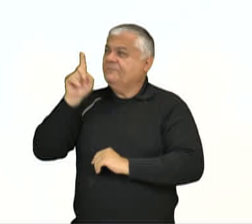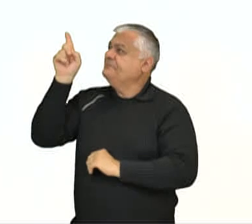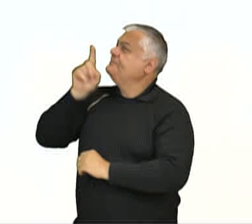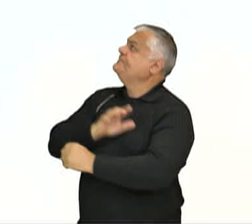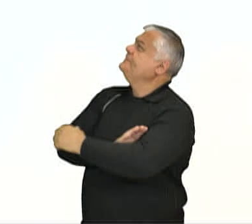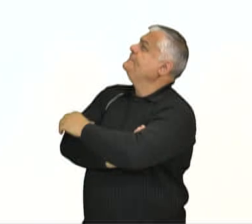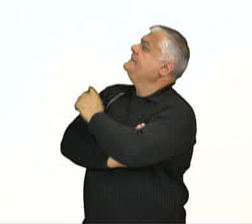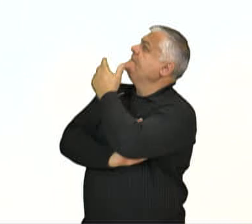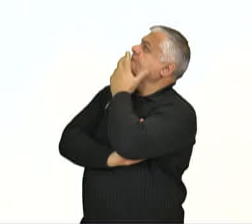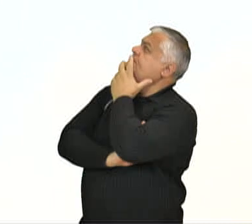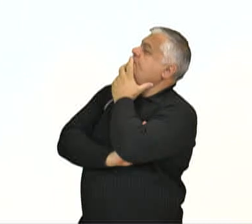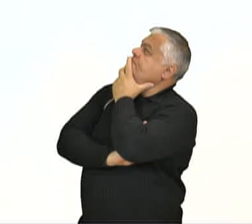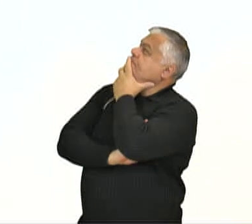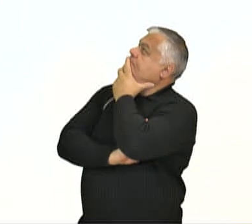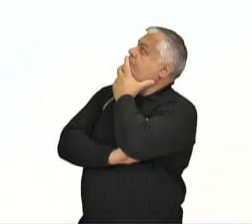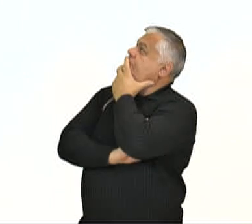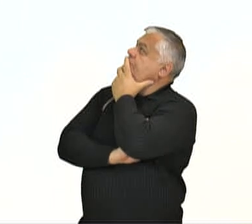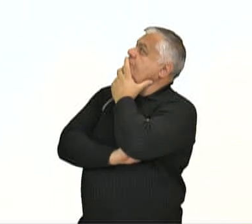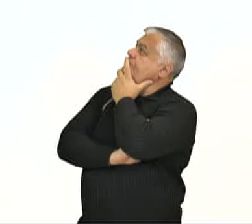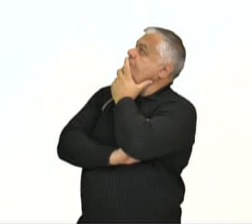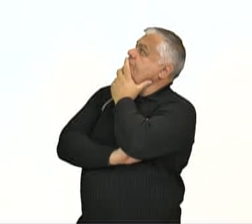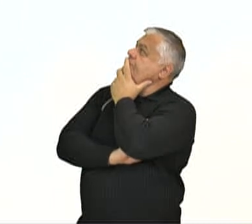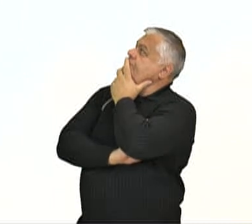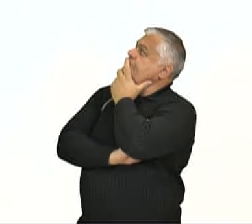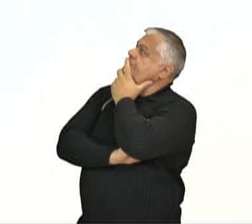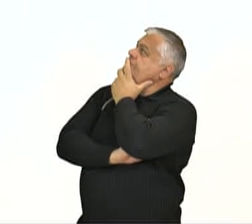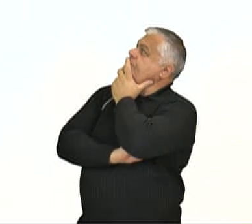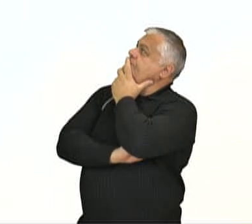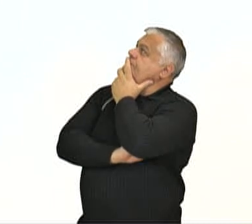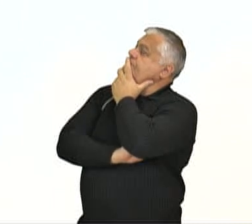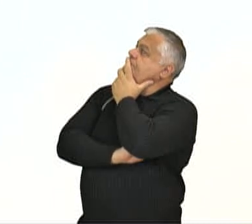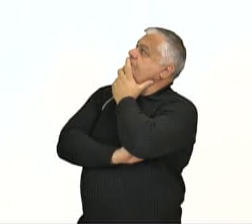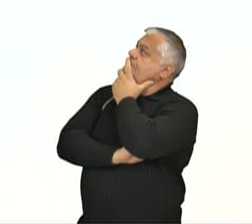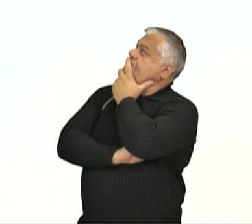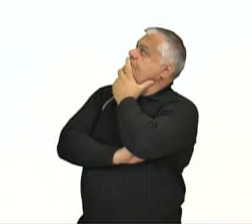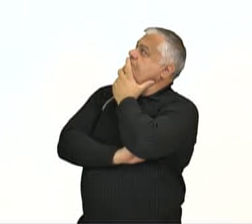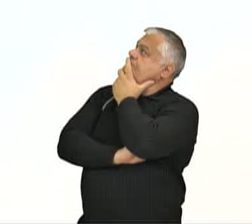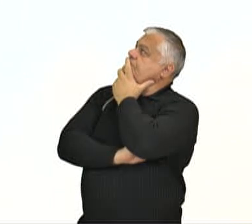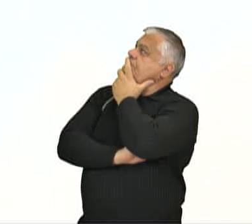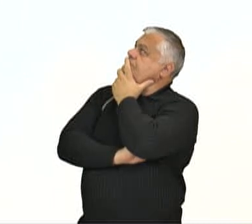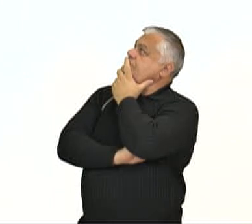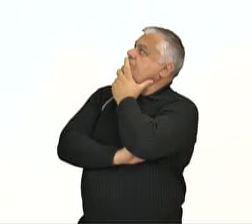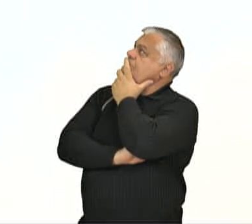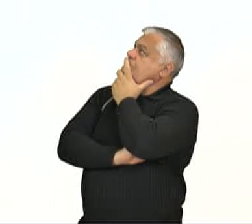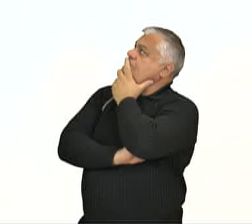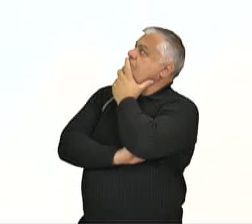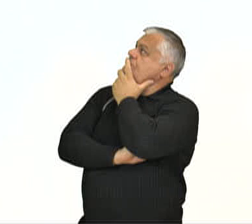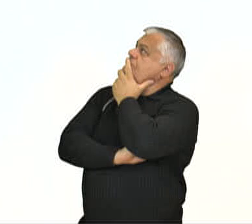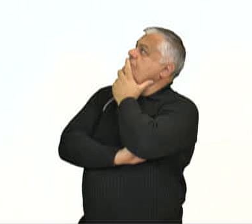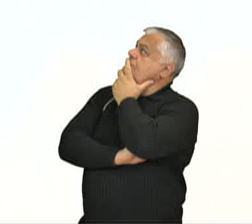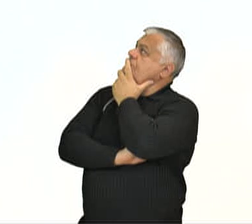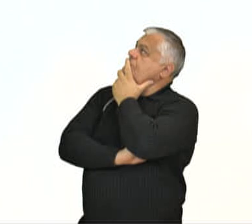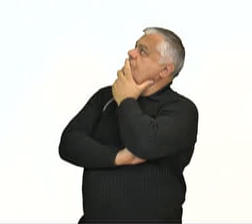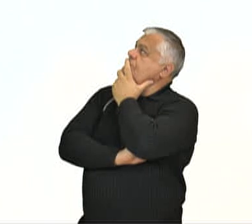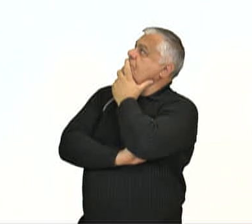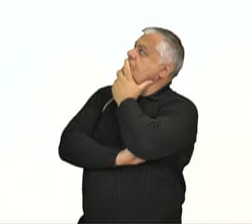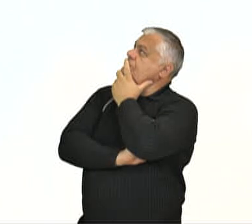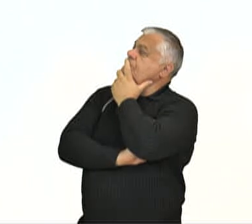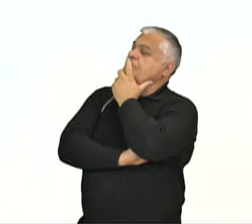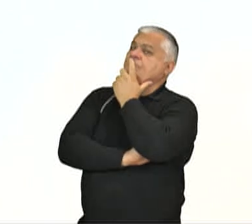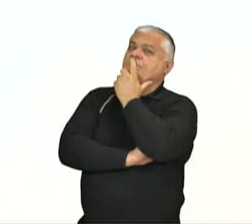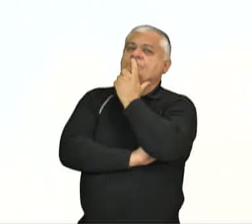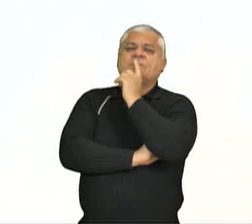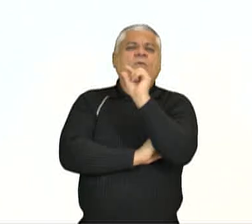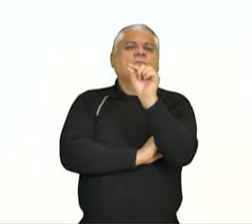is to help the men save money, which will come in handy, useful, when they are released. O que